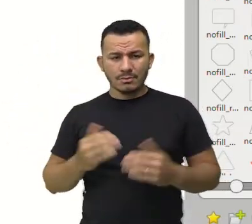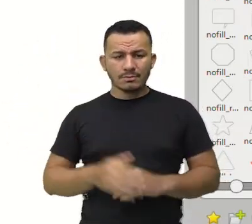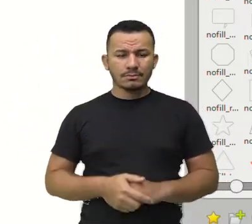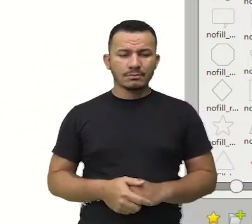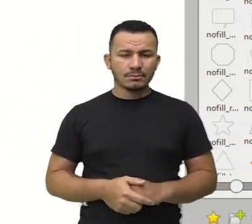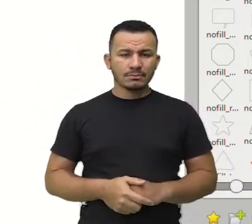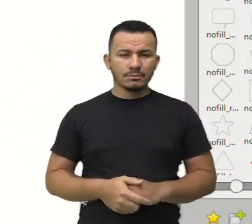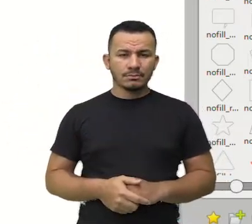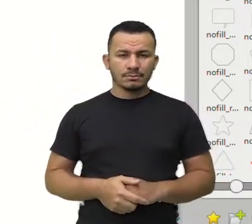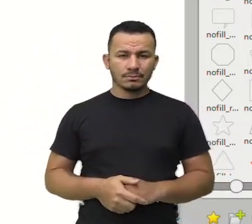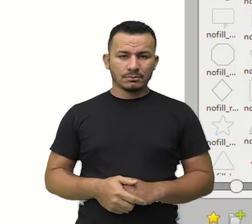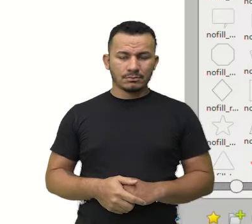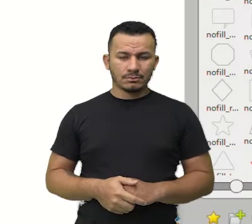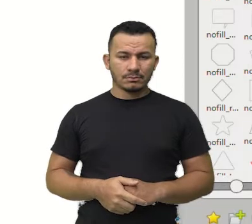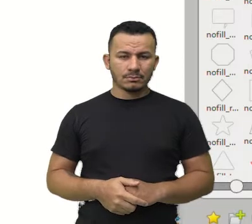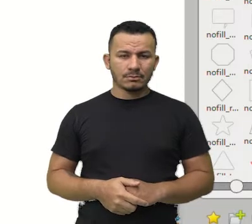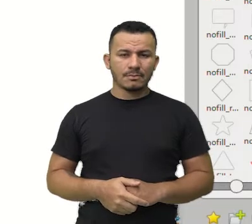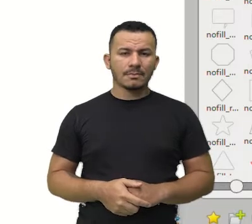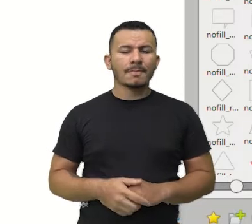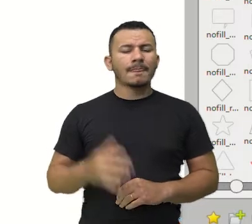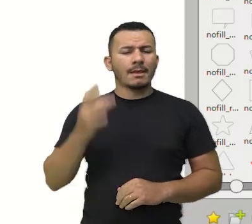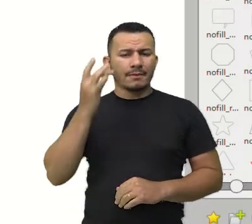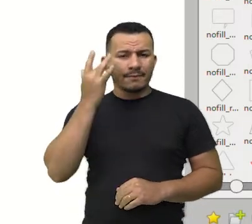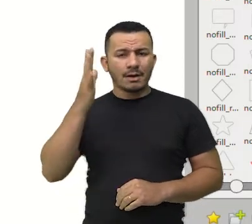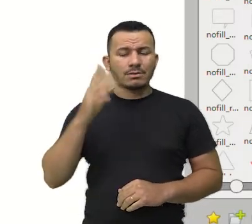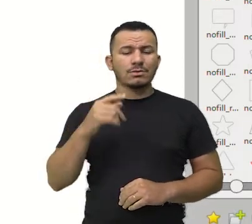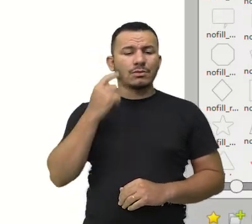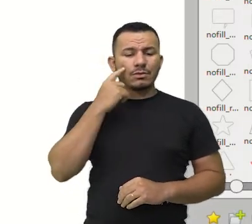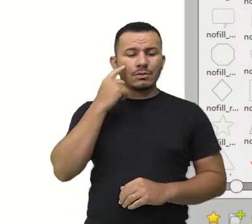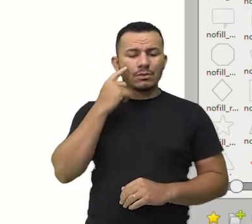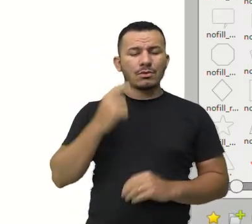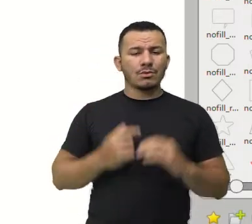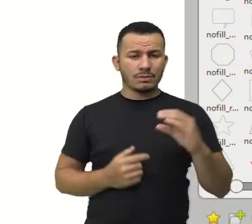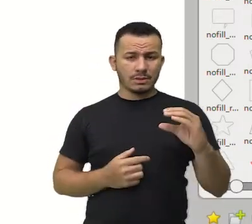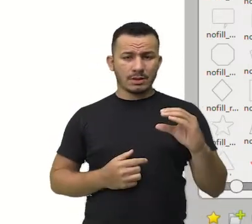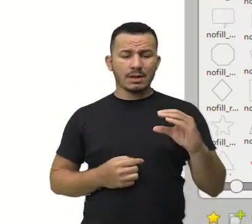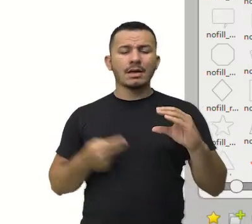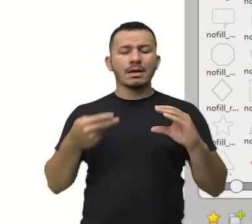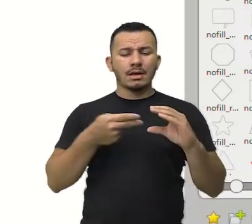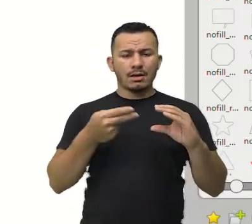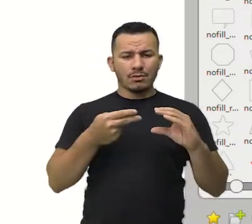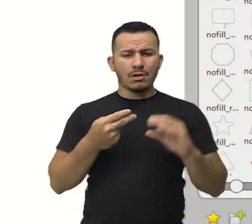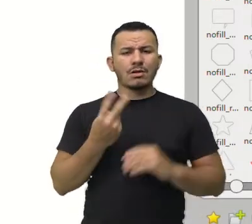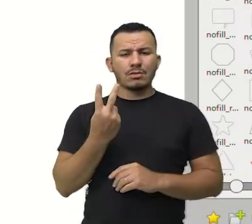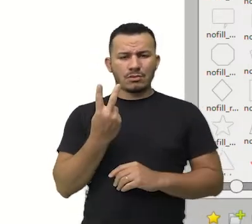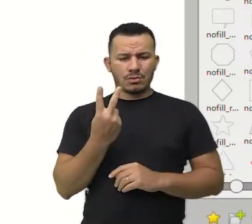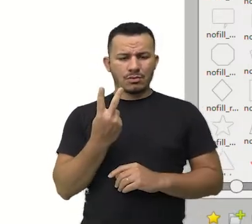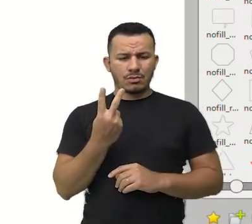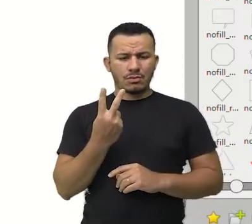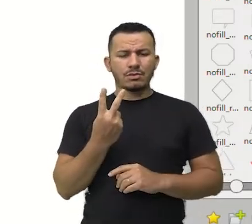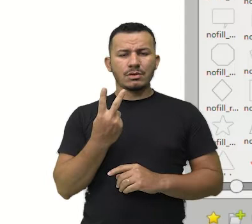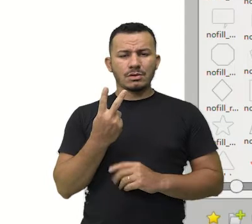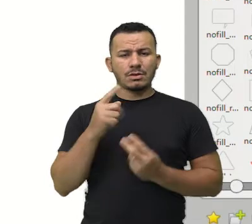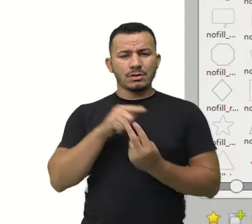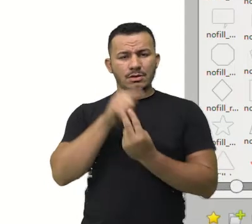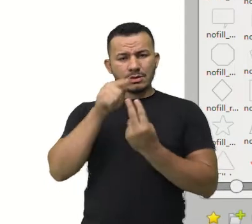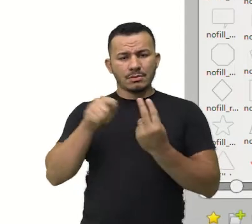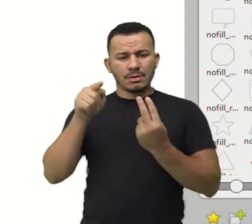comprimento desta corda? Bom, como é que a gente calcula? Pessoal, é bem tranquilo. O comprimento é igual